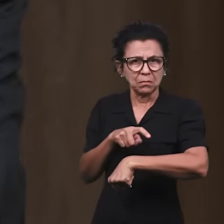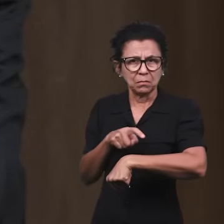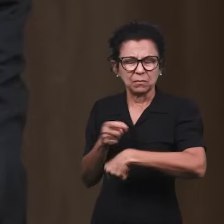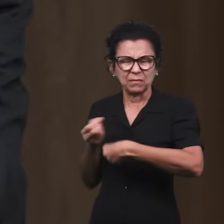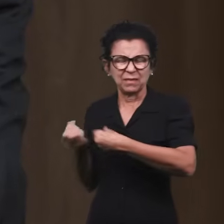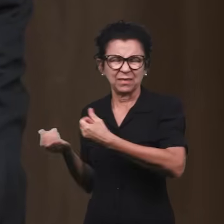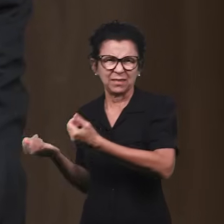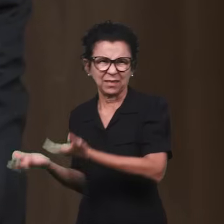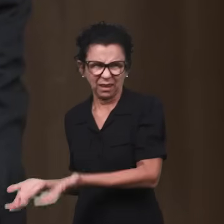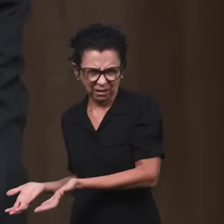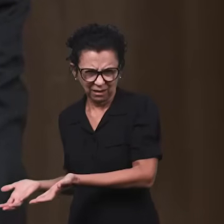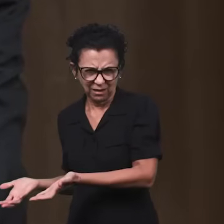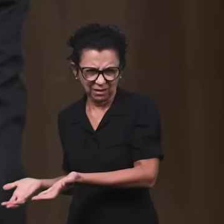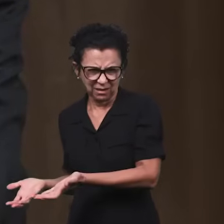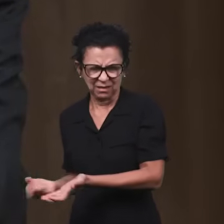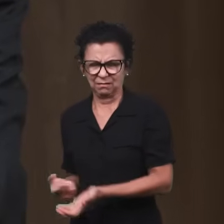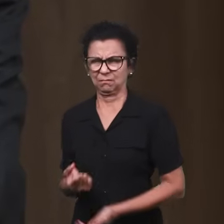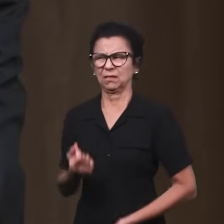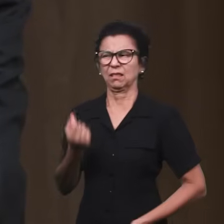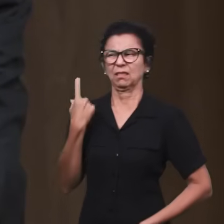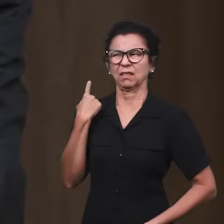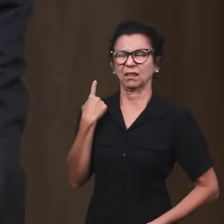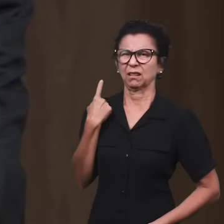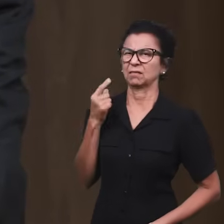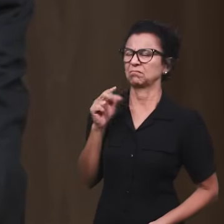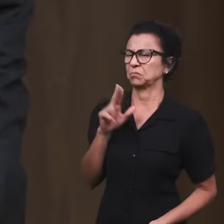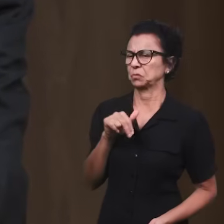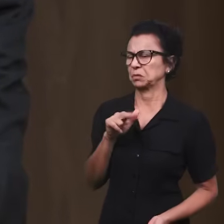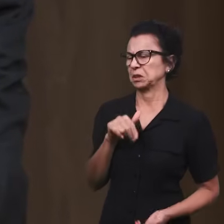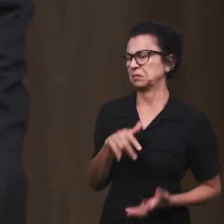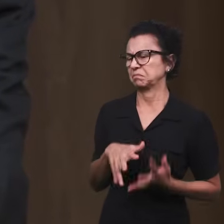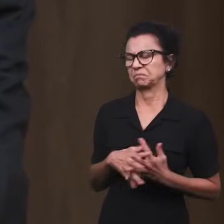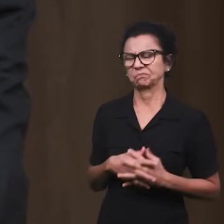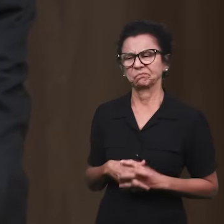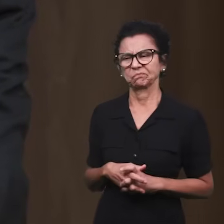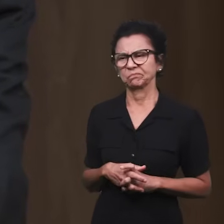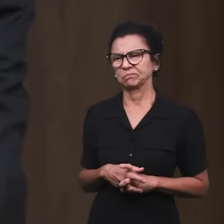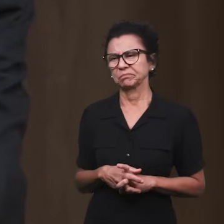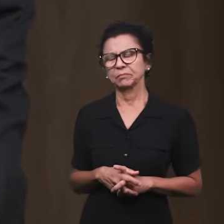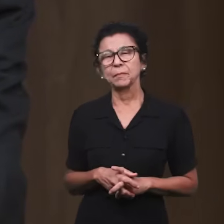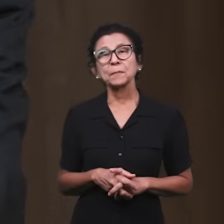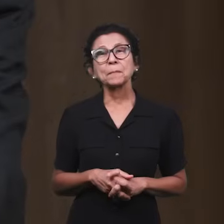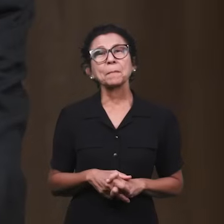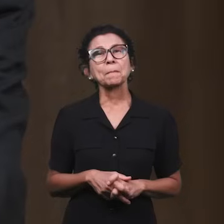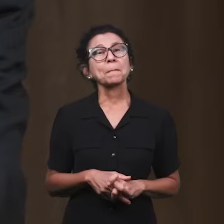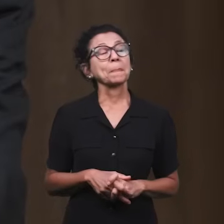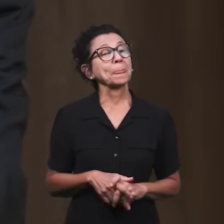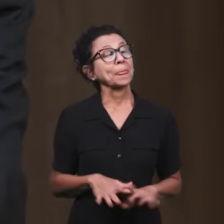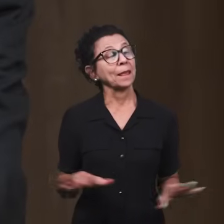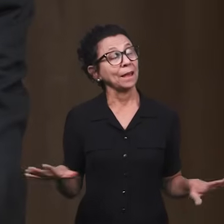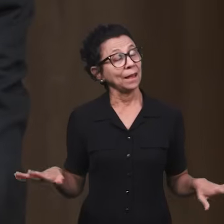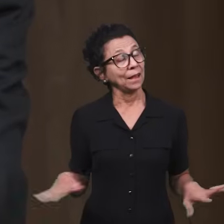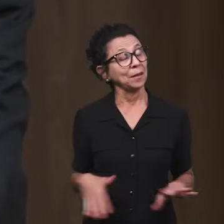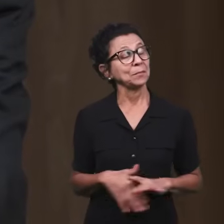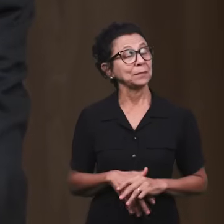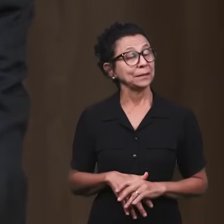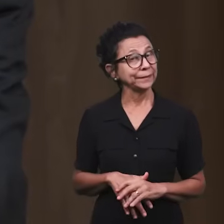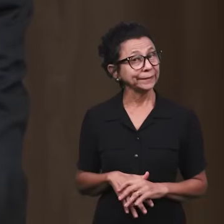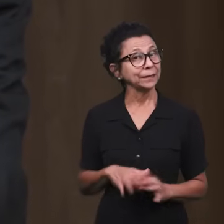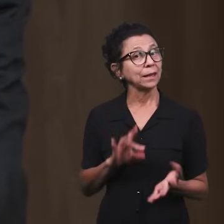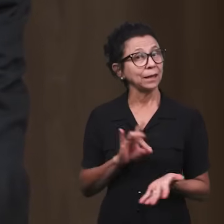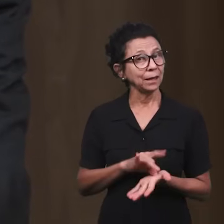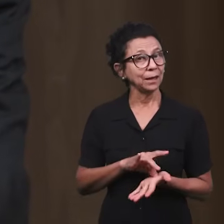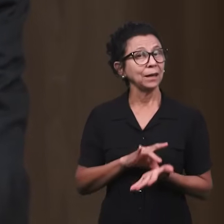Não, jamais se fará isso. Mas esse texto não está muito longe da gente. Porque